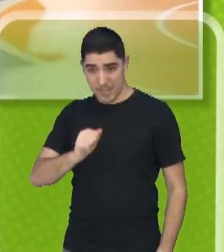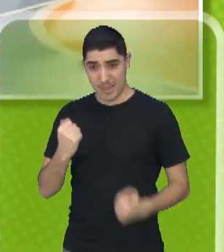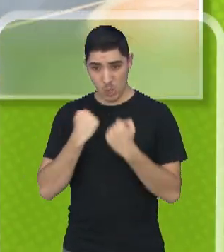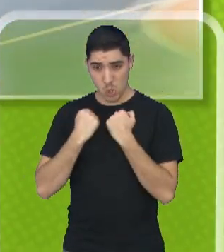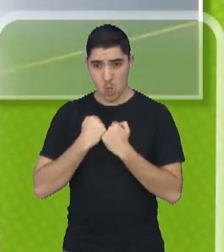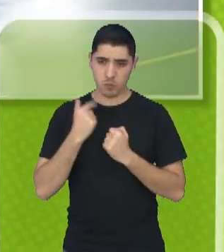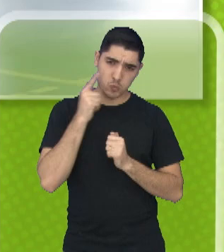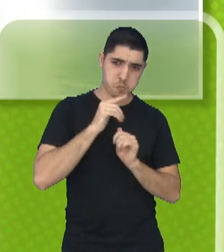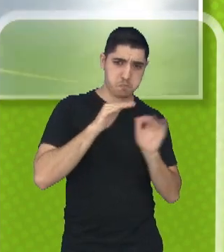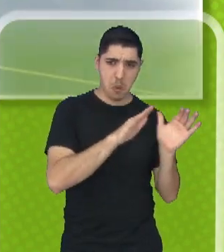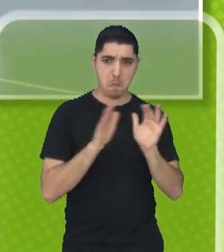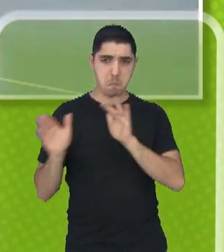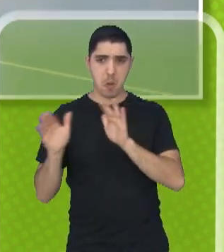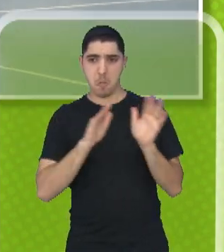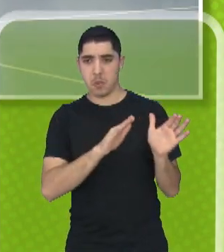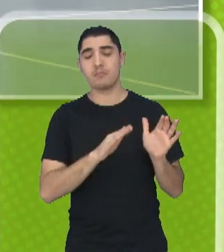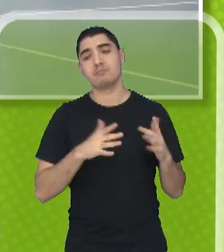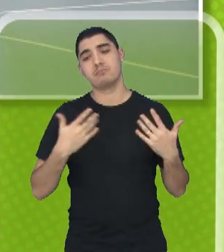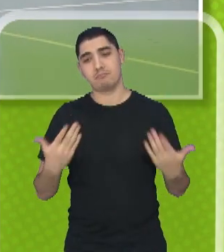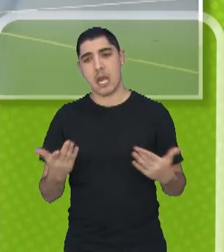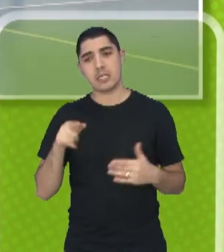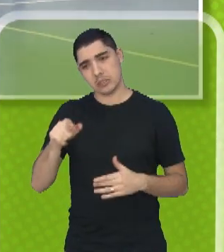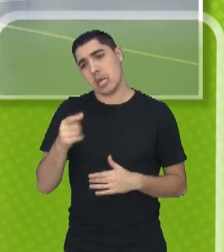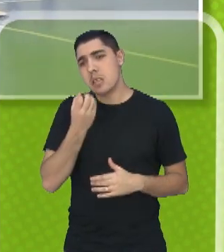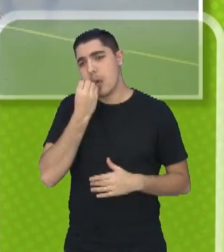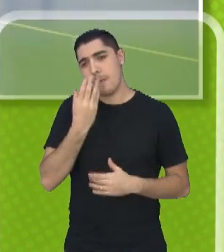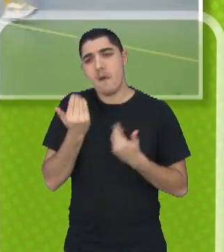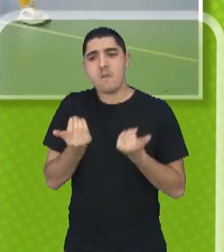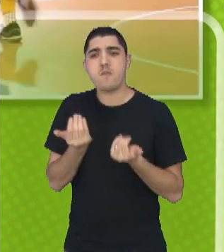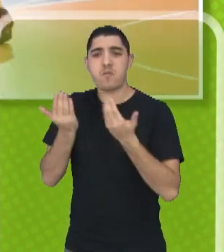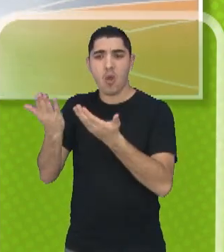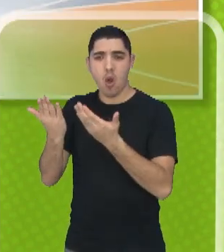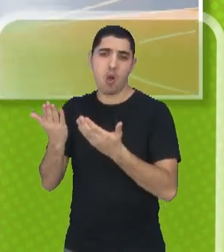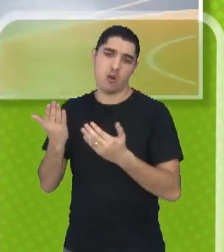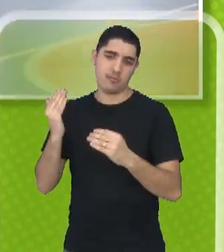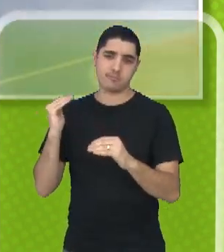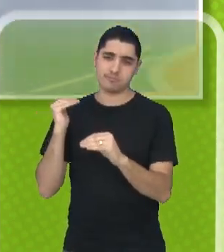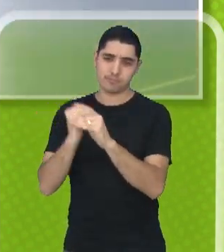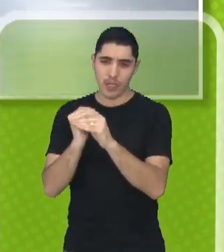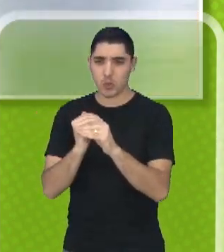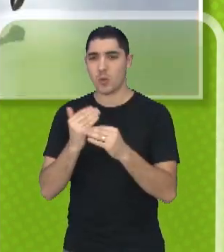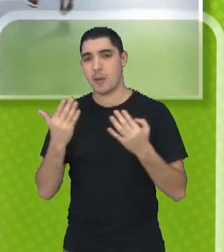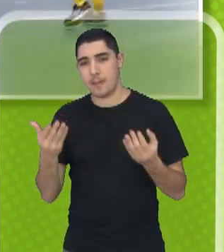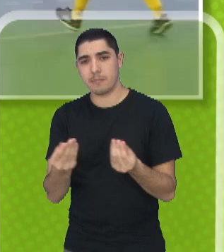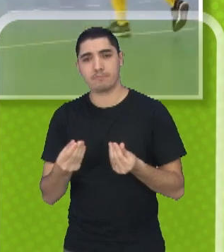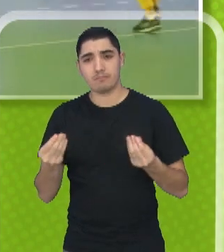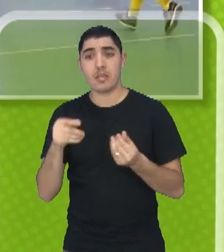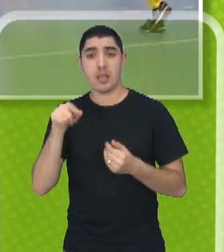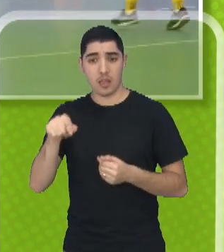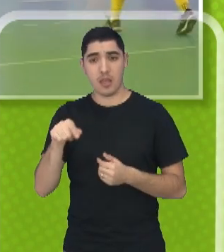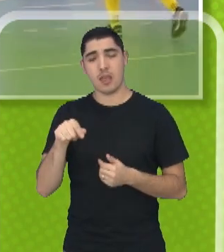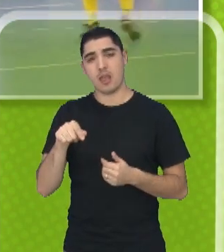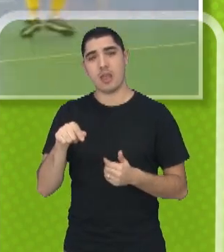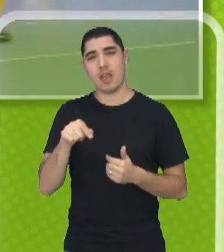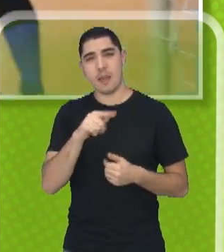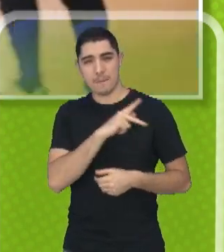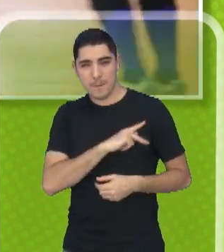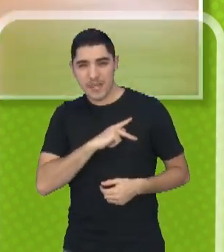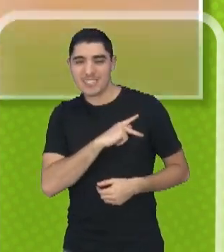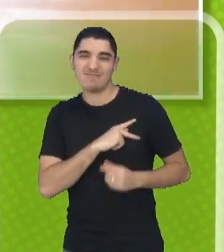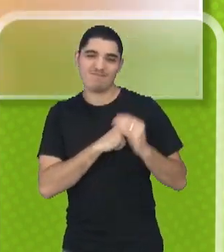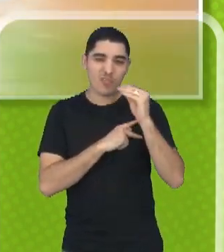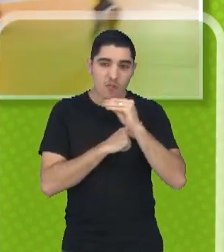Sim, foi bem. Mas é um bom resultado jogando fora de casa, né? Tendo esse contexto aí. Uma equipe talvez um pouco mais fraca,